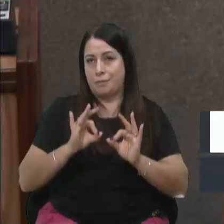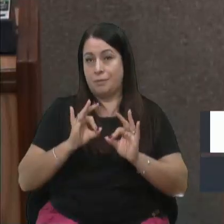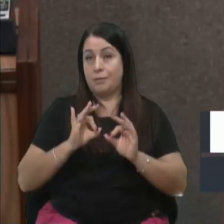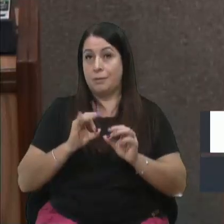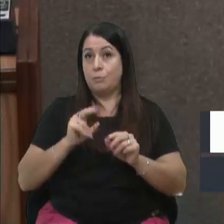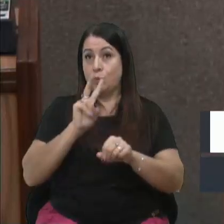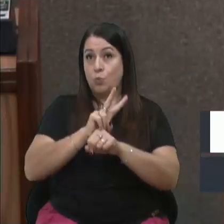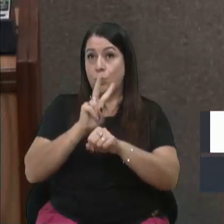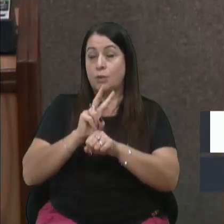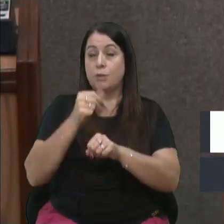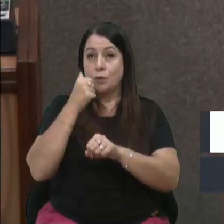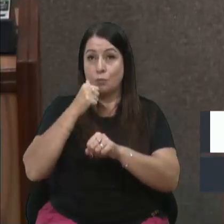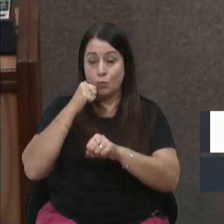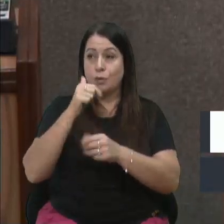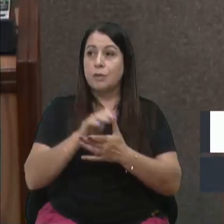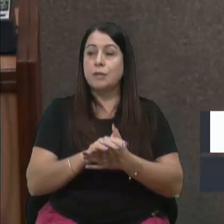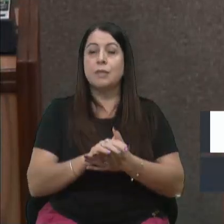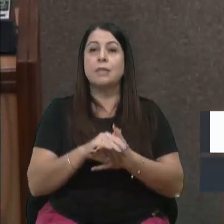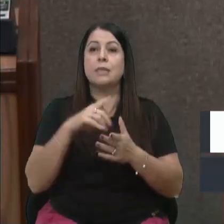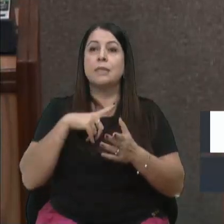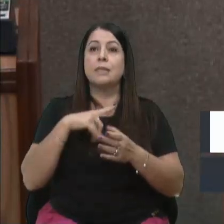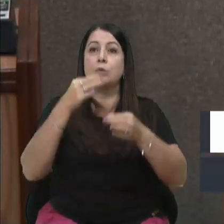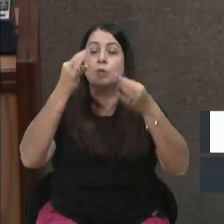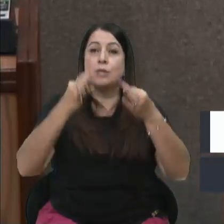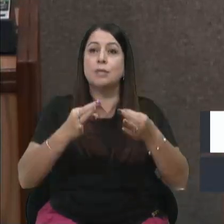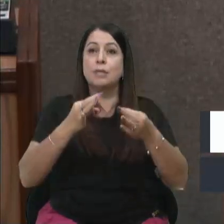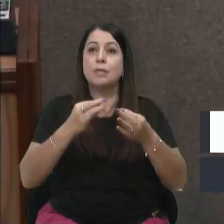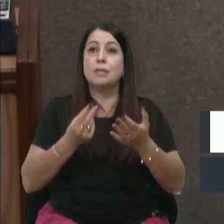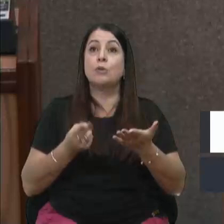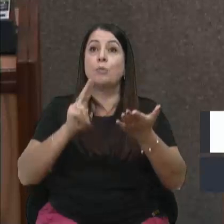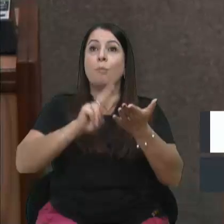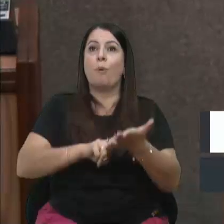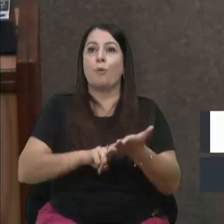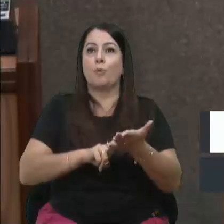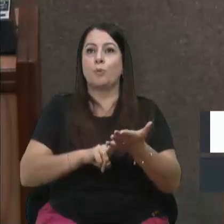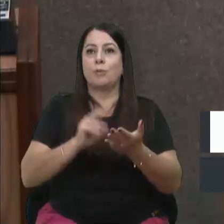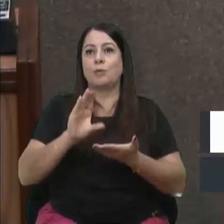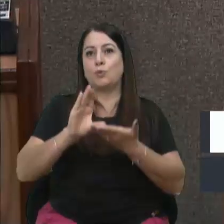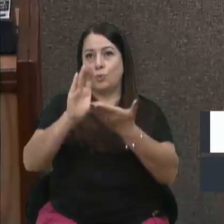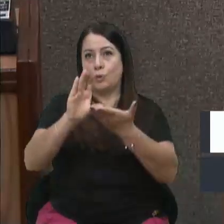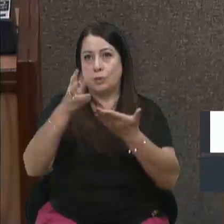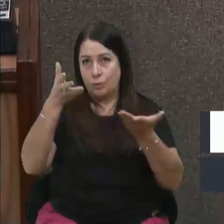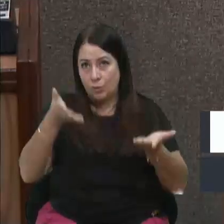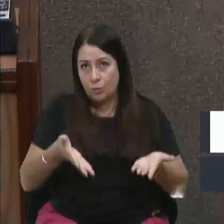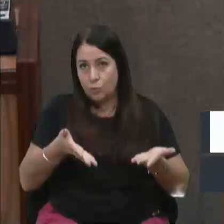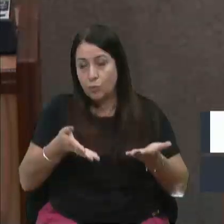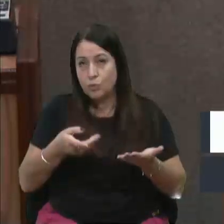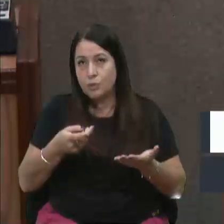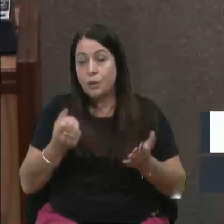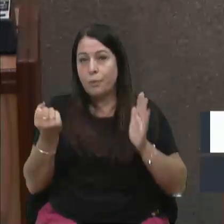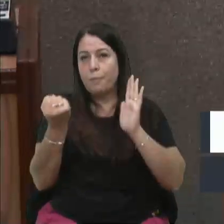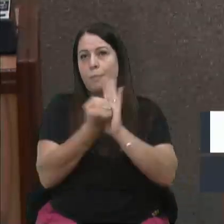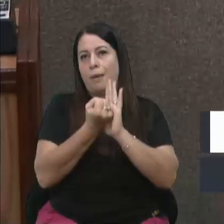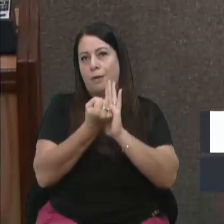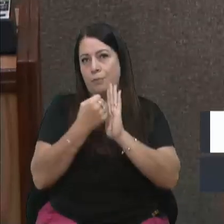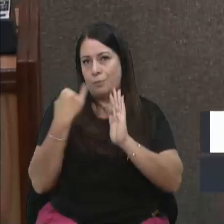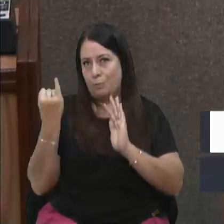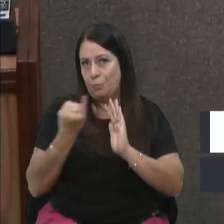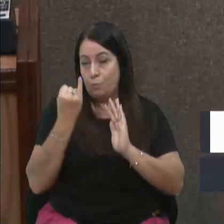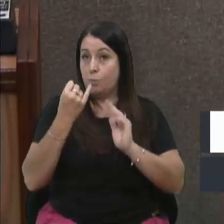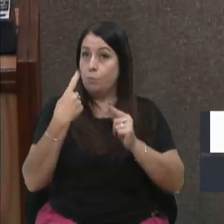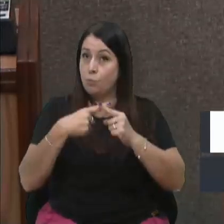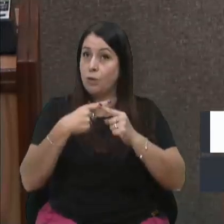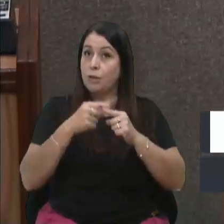para a proteção das nossas mulheres. Então, eu tenho certeza que a posse destas conselheiras hoje é um marco importante, porque